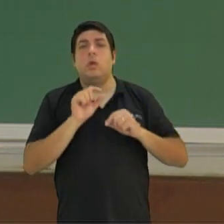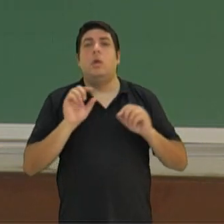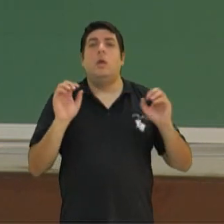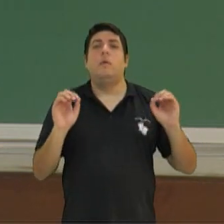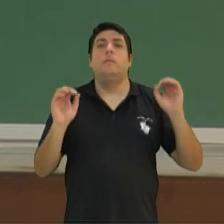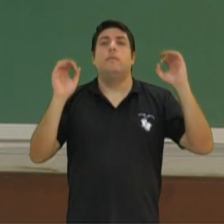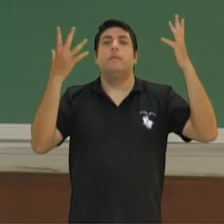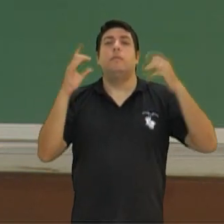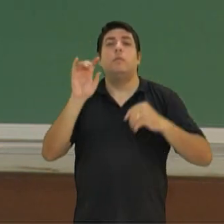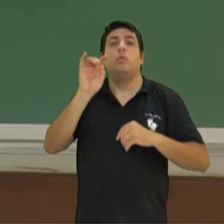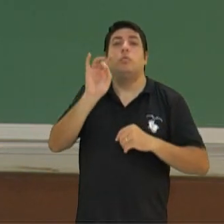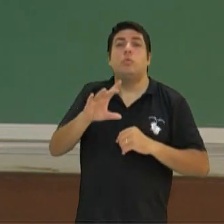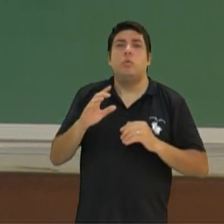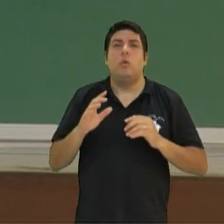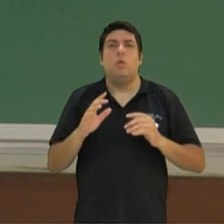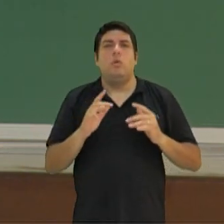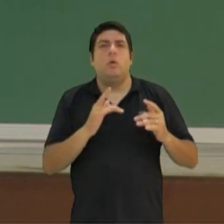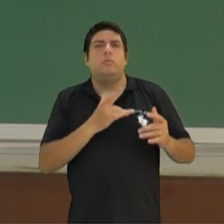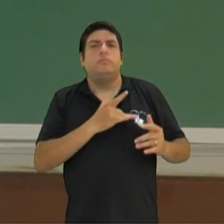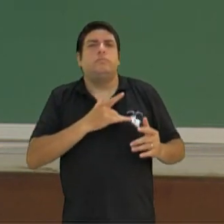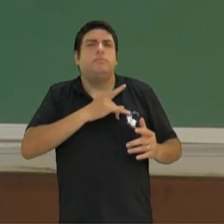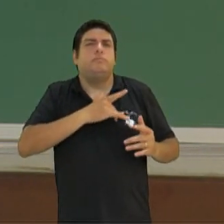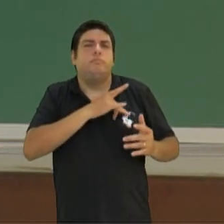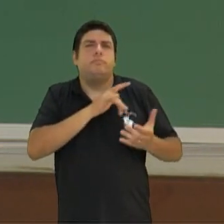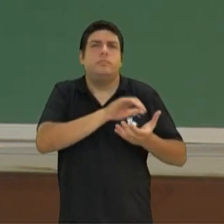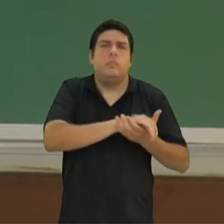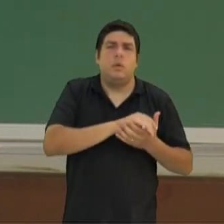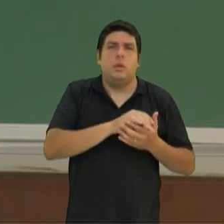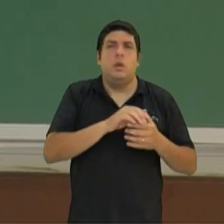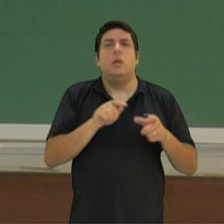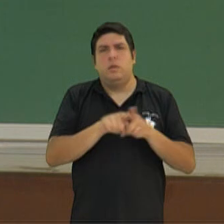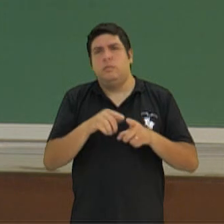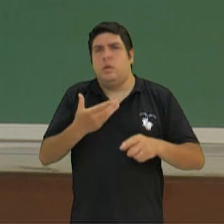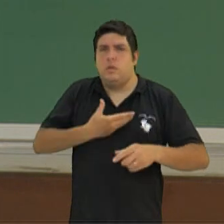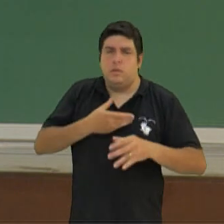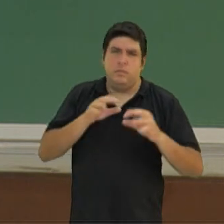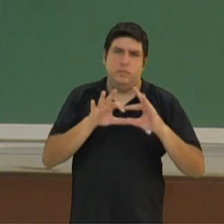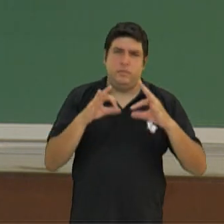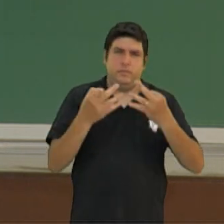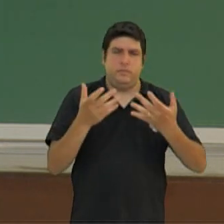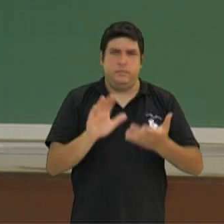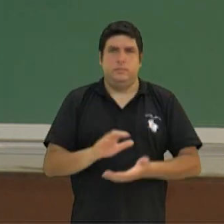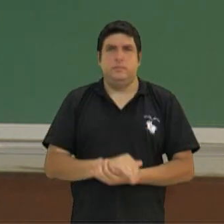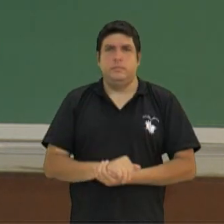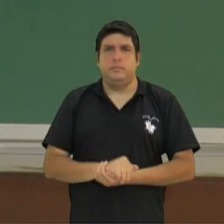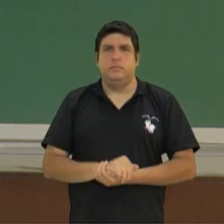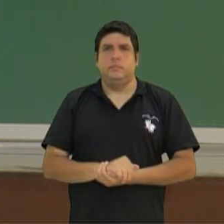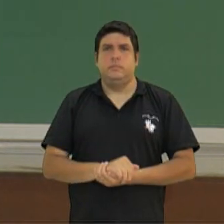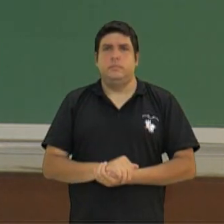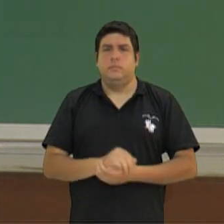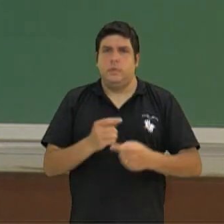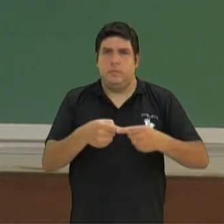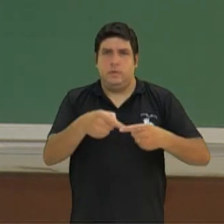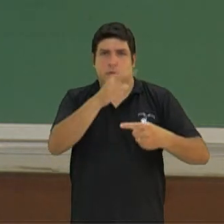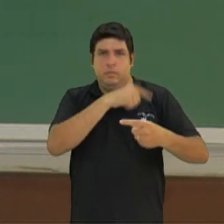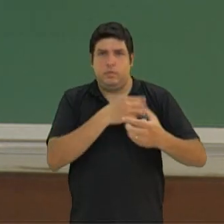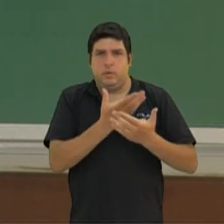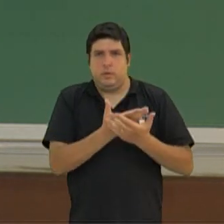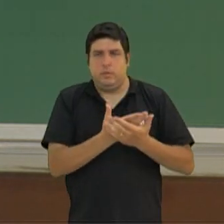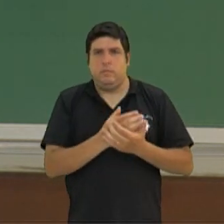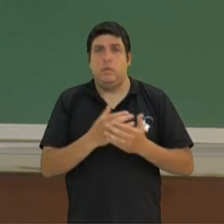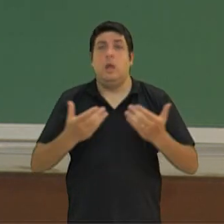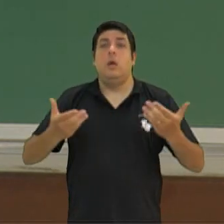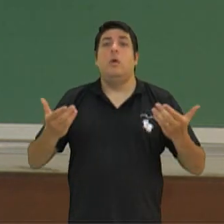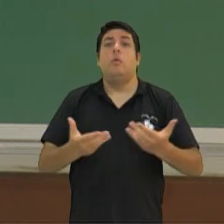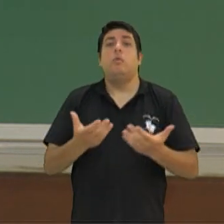celebrado por casais apaixonados, mas também por amigos e familiares, né? Então foi o que a gente conversou na aula anterior. Para